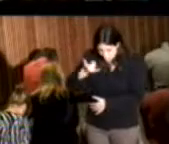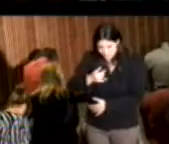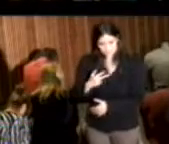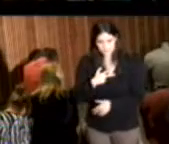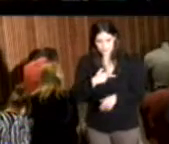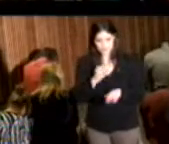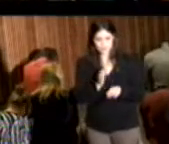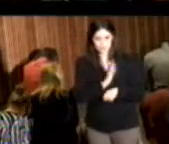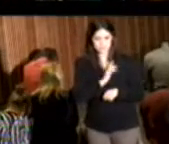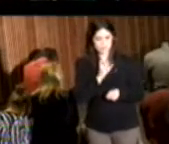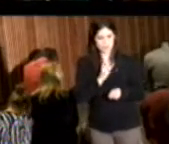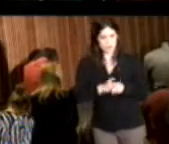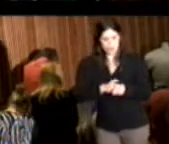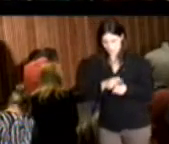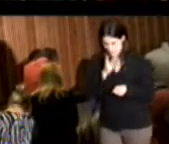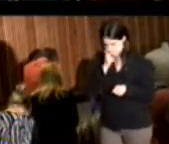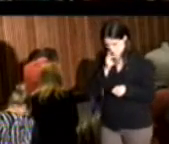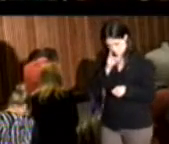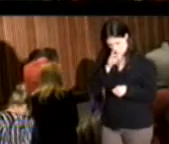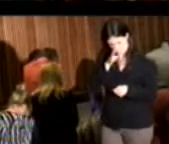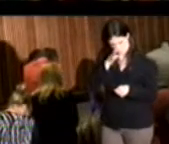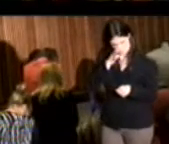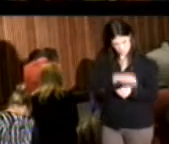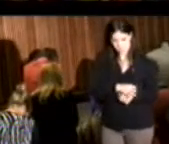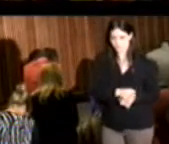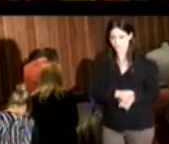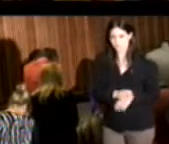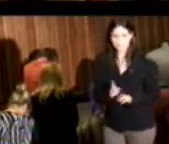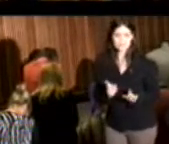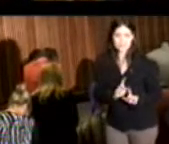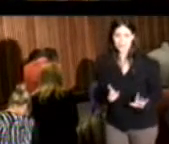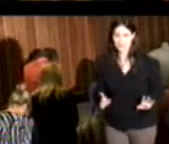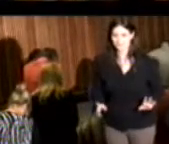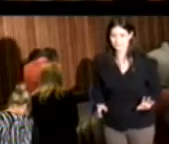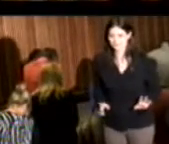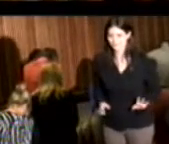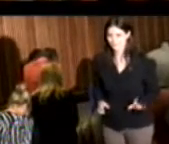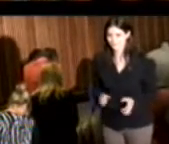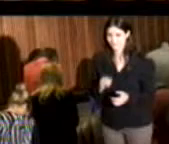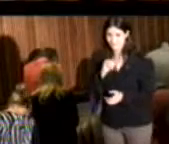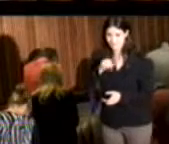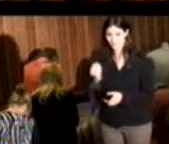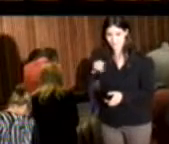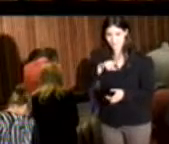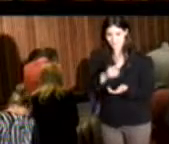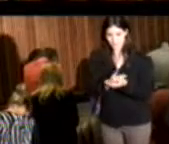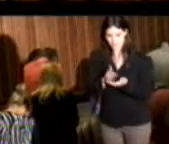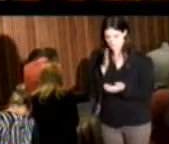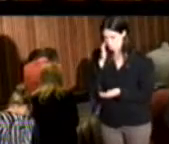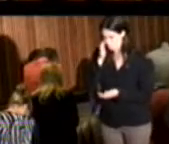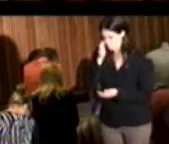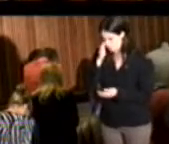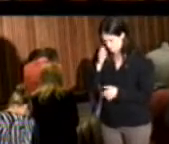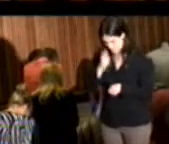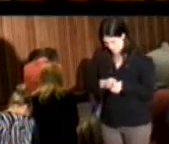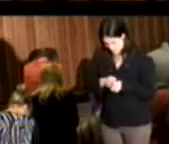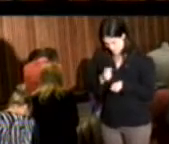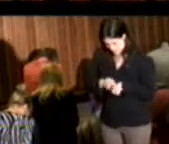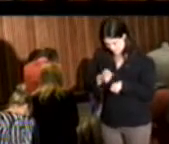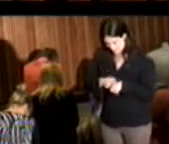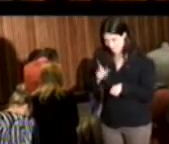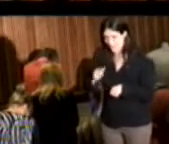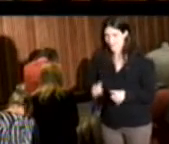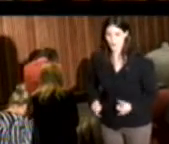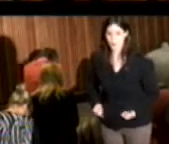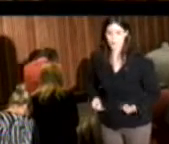gente endurece o nosso coração, a gente revela só o nosso orgulho. Porque quando o coração da gente está mole, Deus